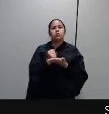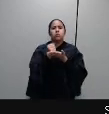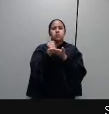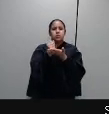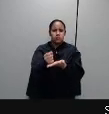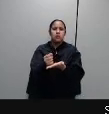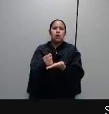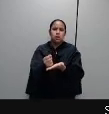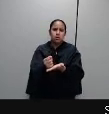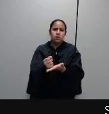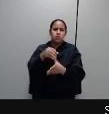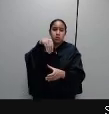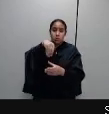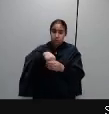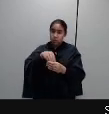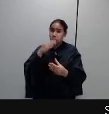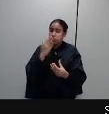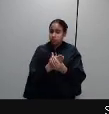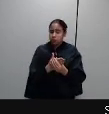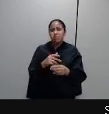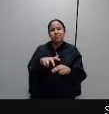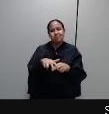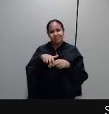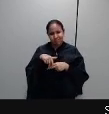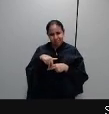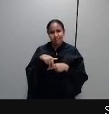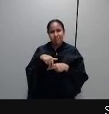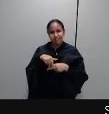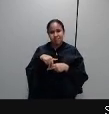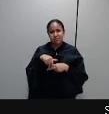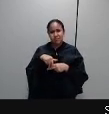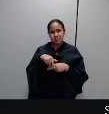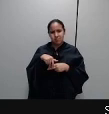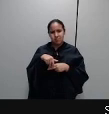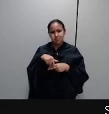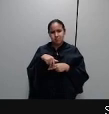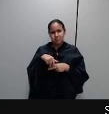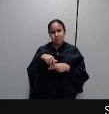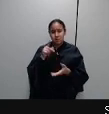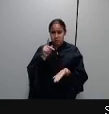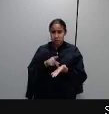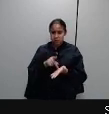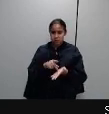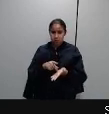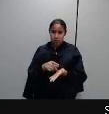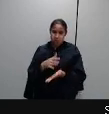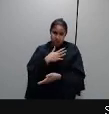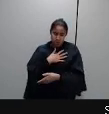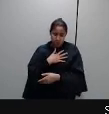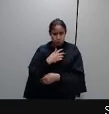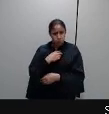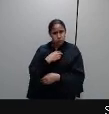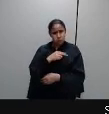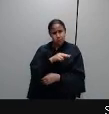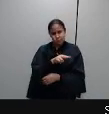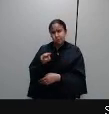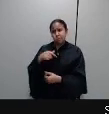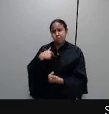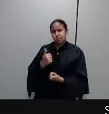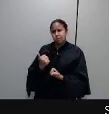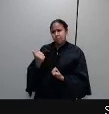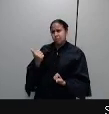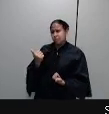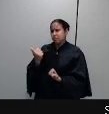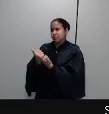portanto Nesse quesito a efetivamente eu eu acompanho o relator quanto à incidência da